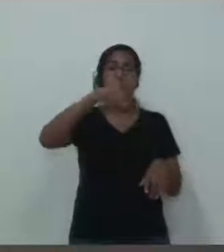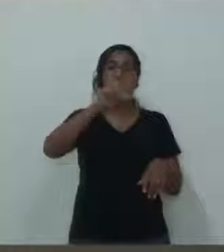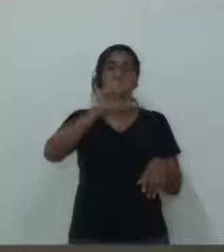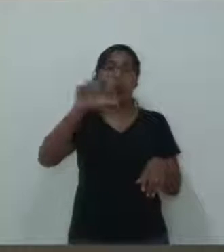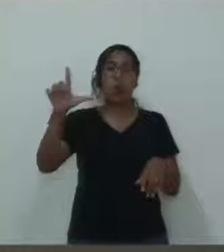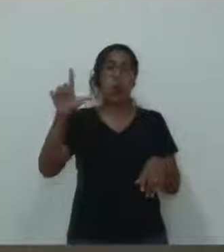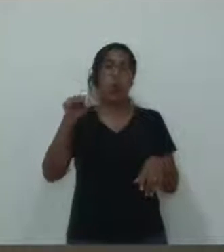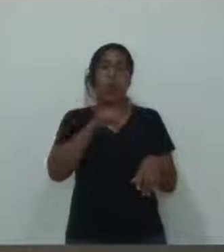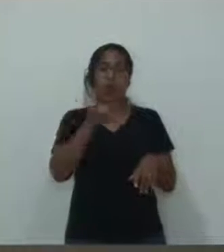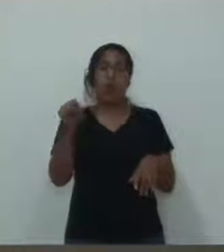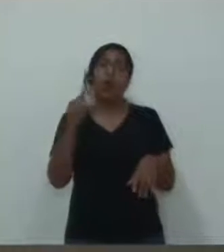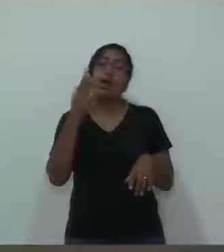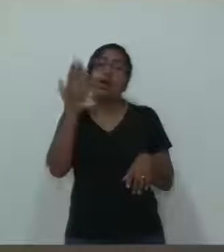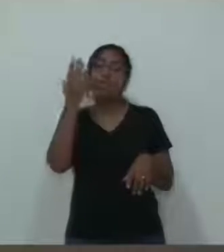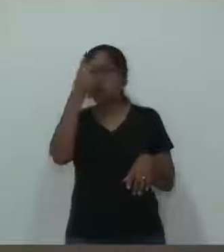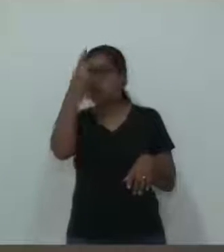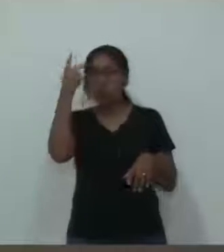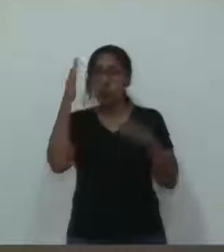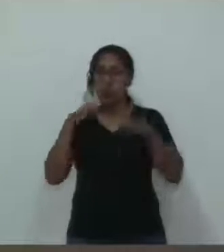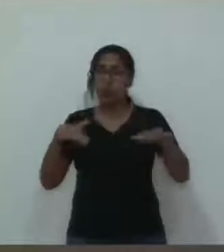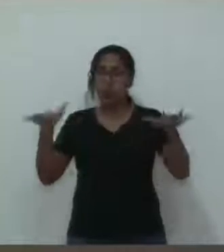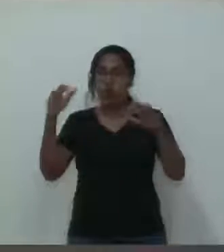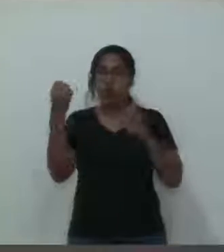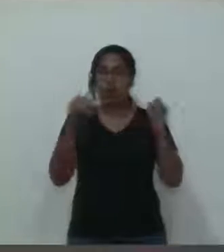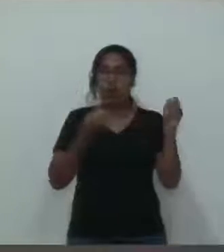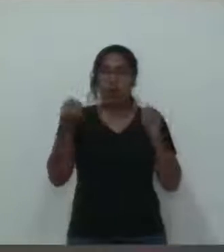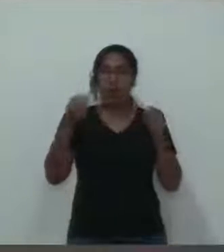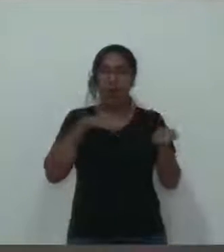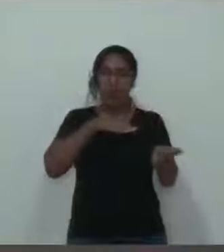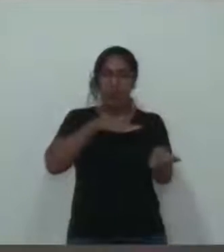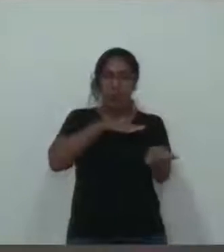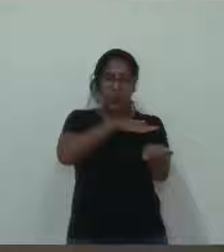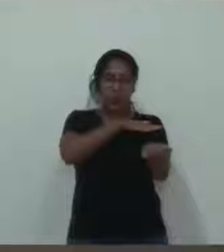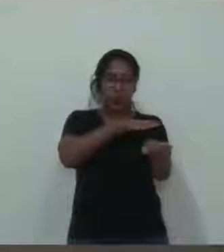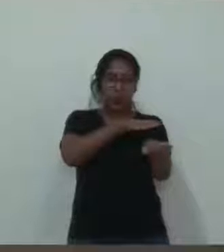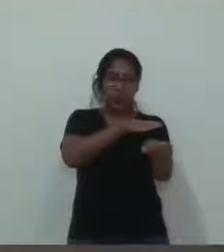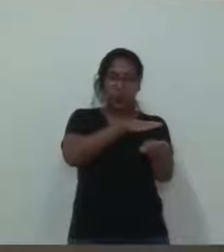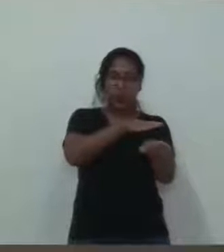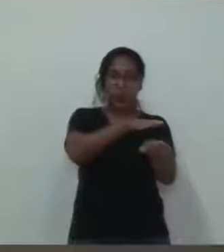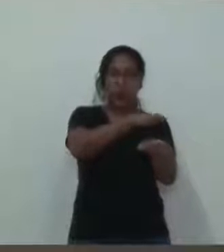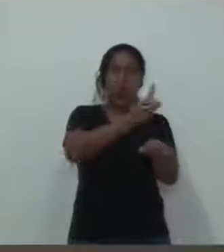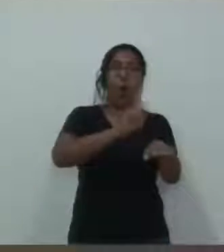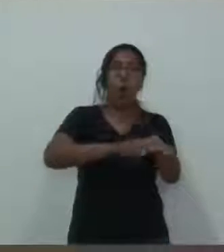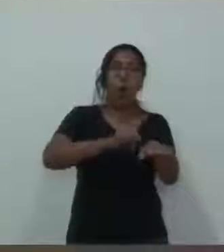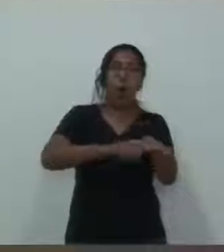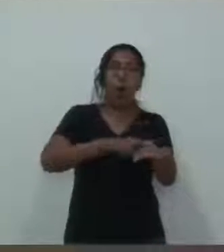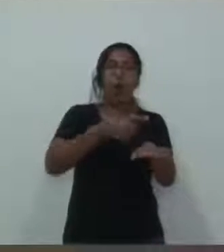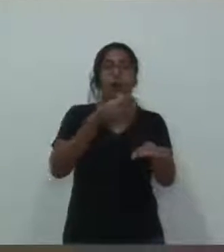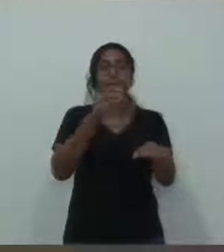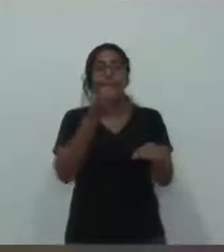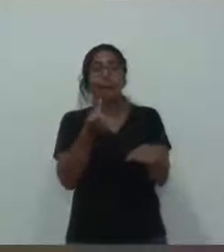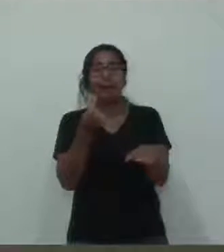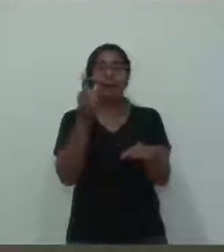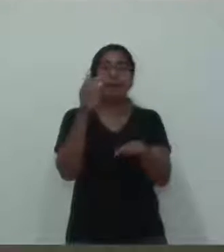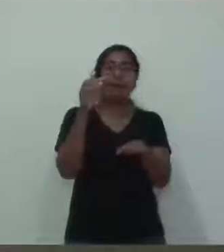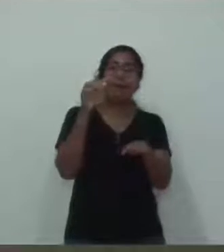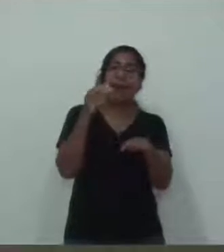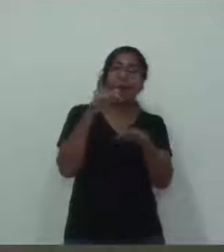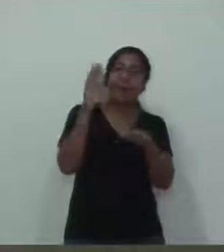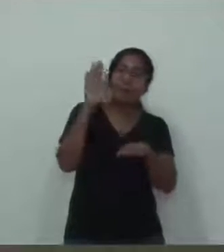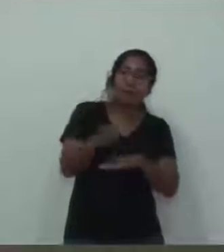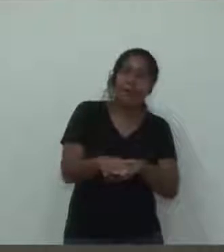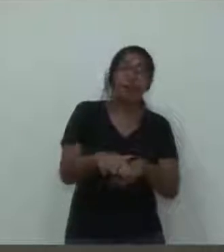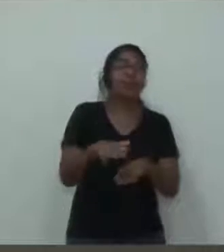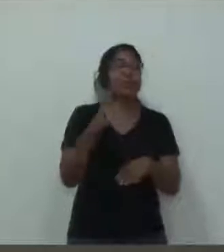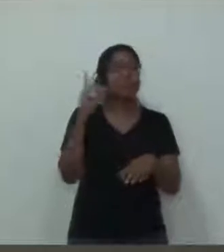passa, quem frequenta esse trecho, sobretudo nos horários de pico, de manhã, tardinha, é extremamente